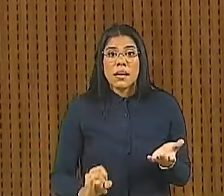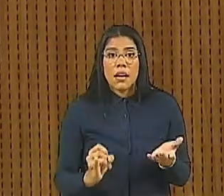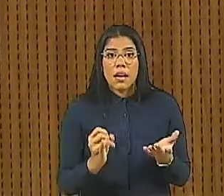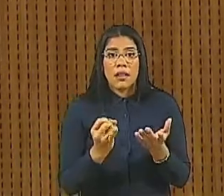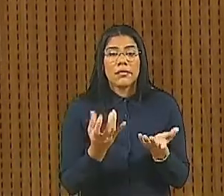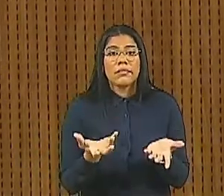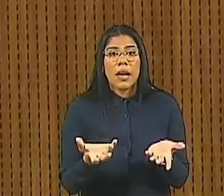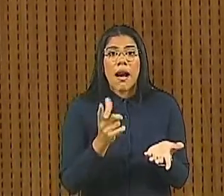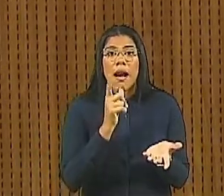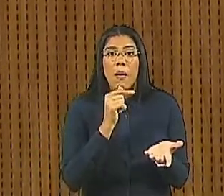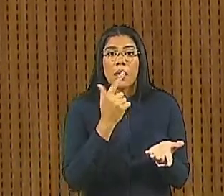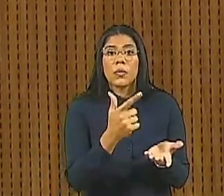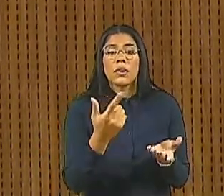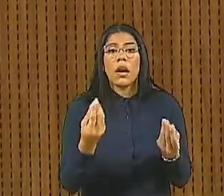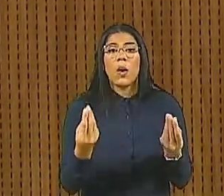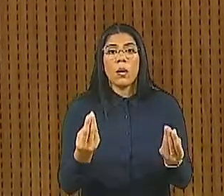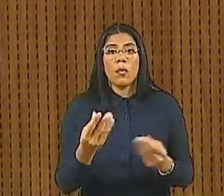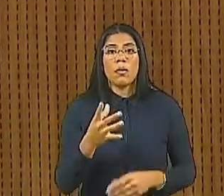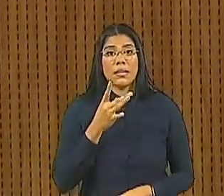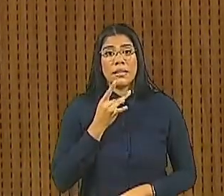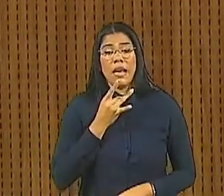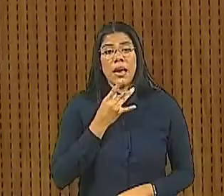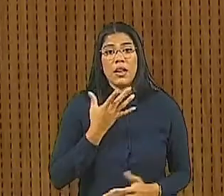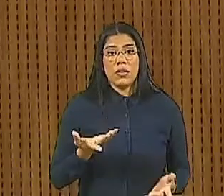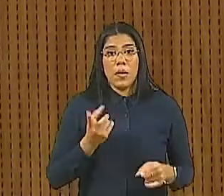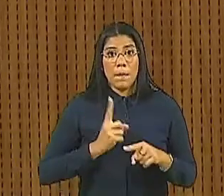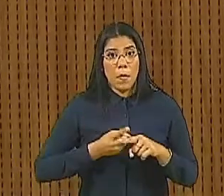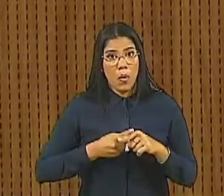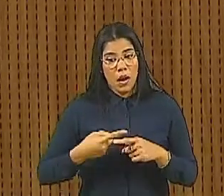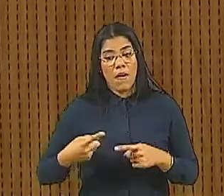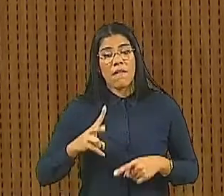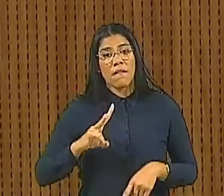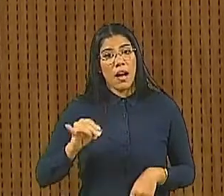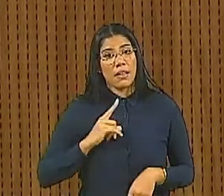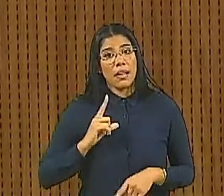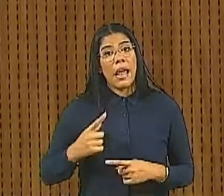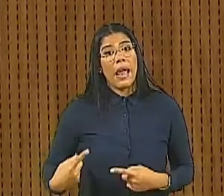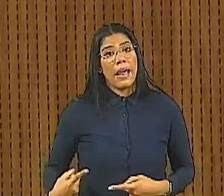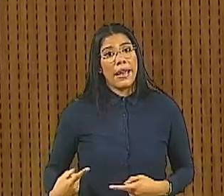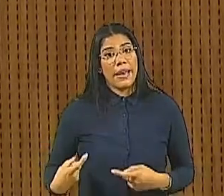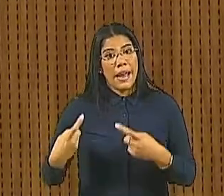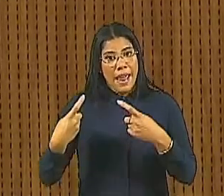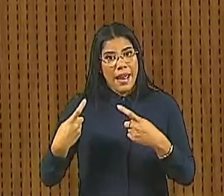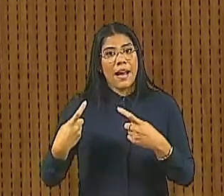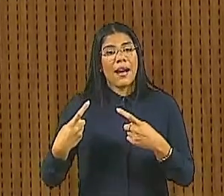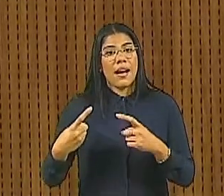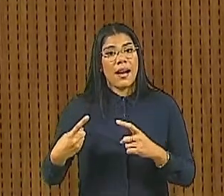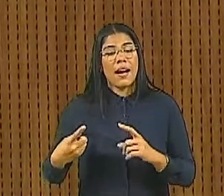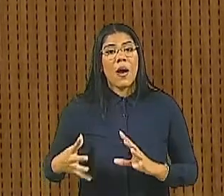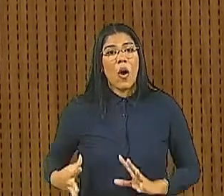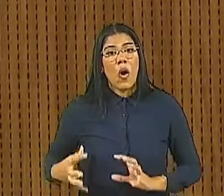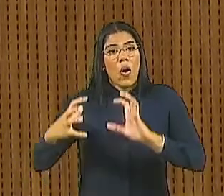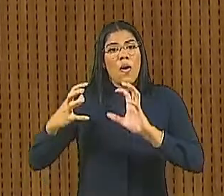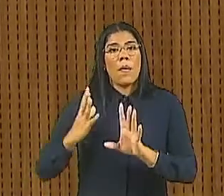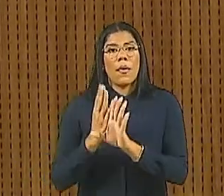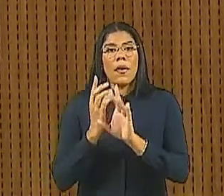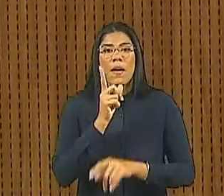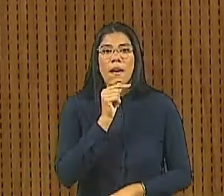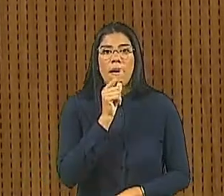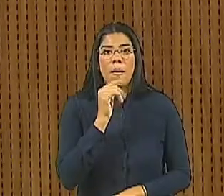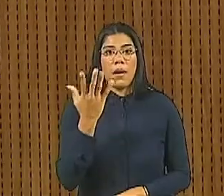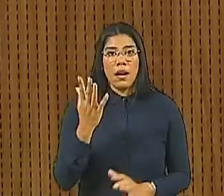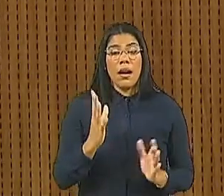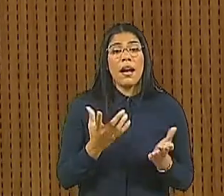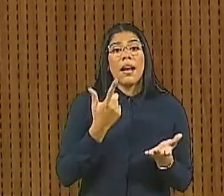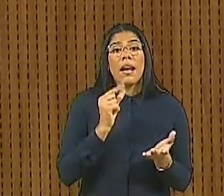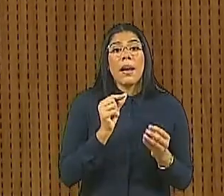passar sede. Porque na guerra pela água, o povo mais pobre é o mais fraco nessa relação.